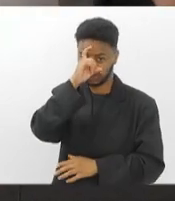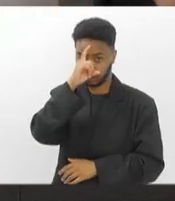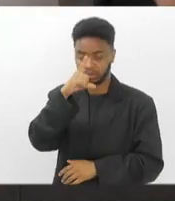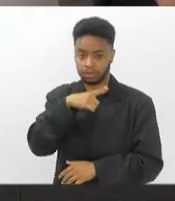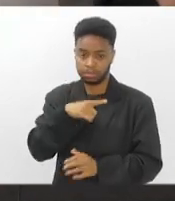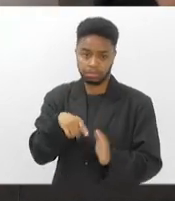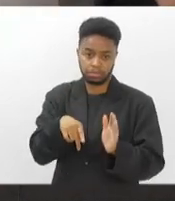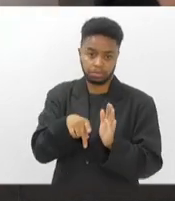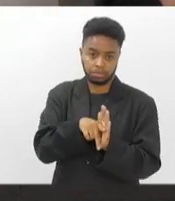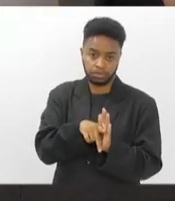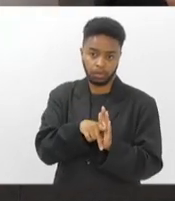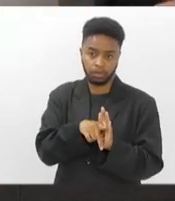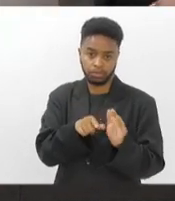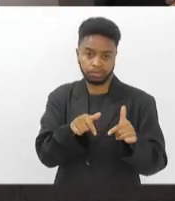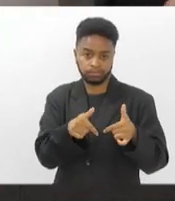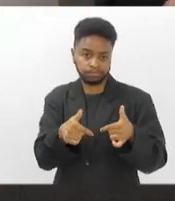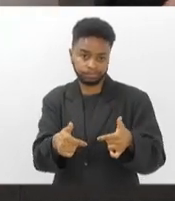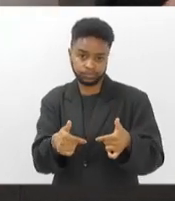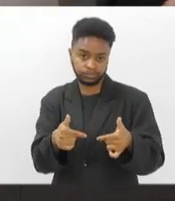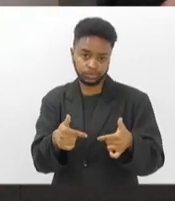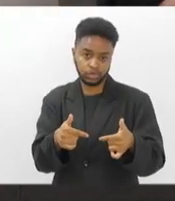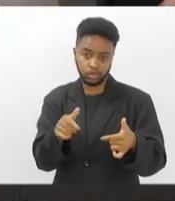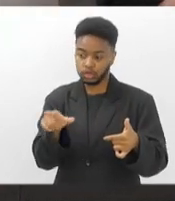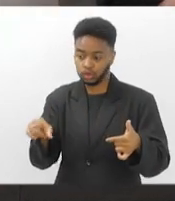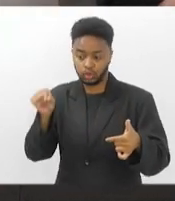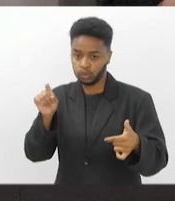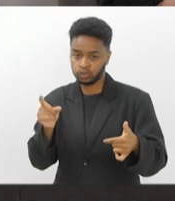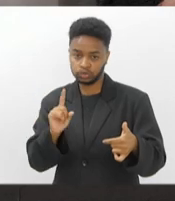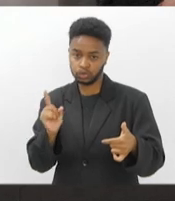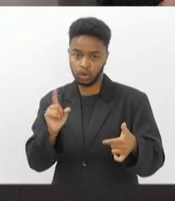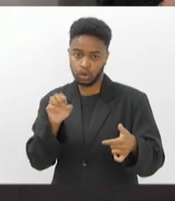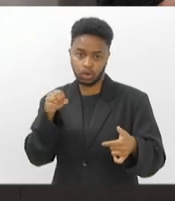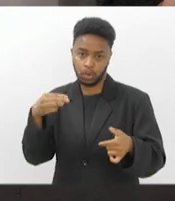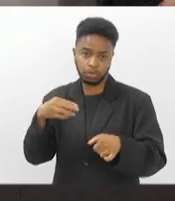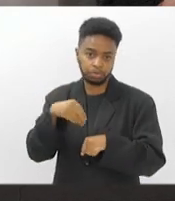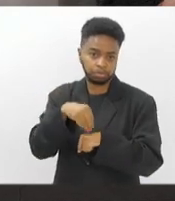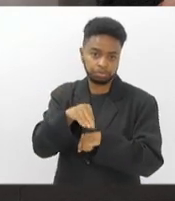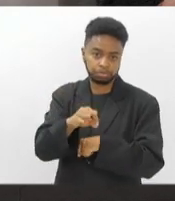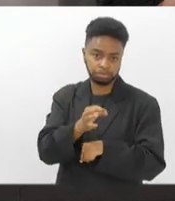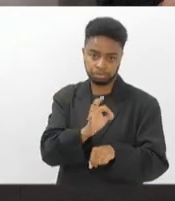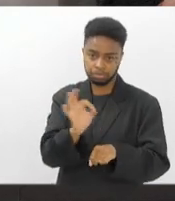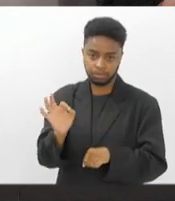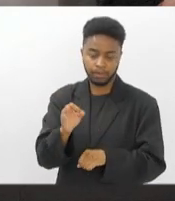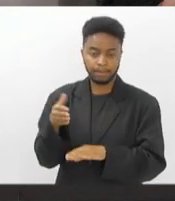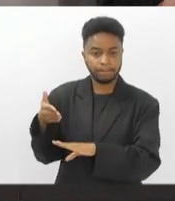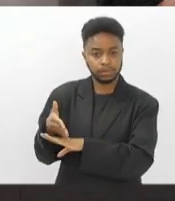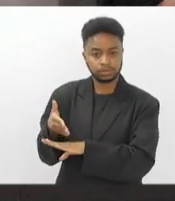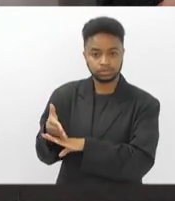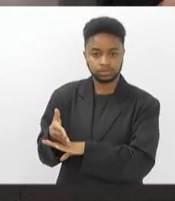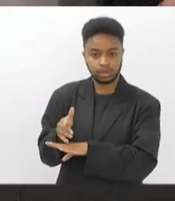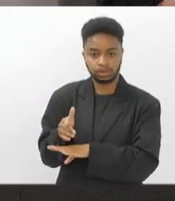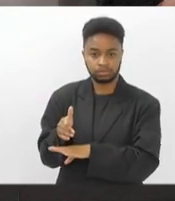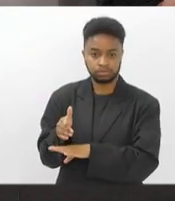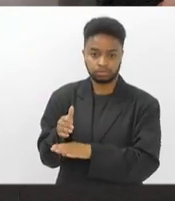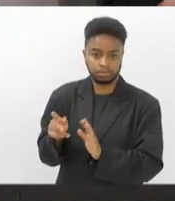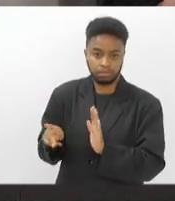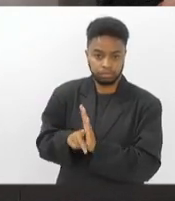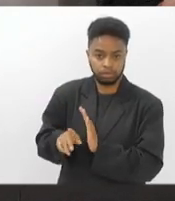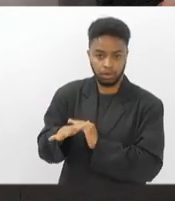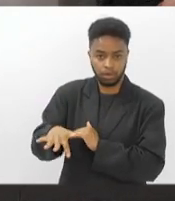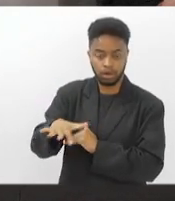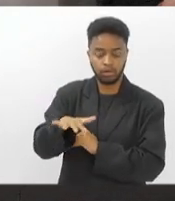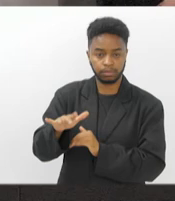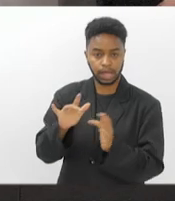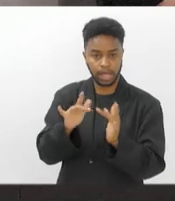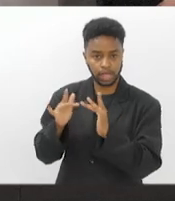vai eh hital vai vai indicar que aquele beneficiário vá até a sua rede credenciada e